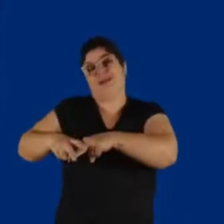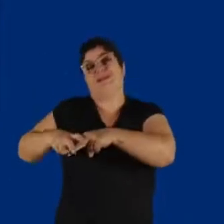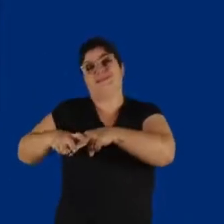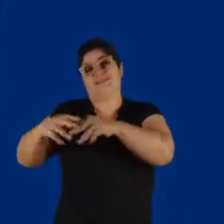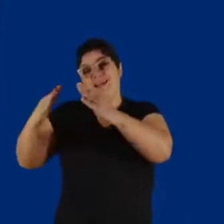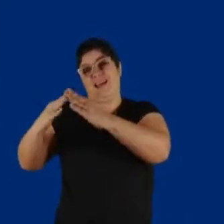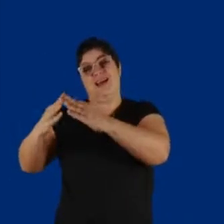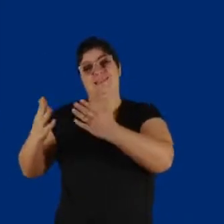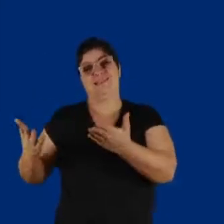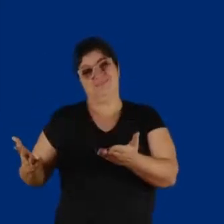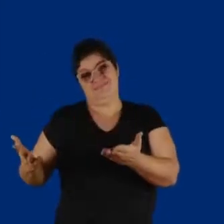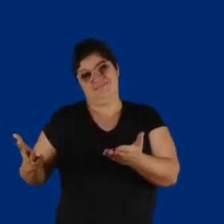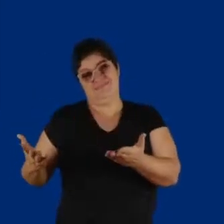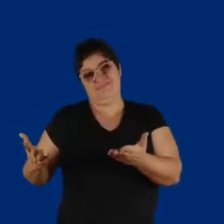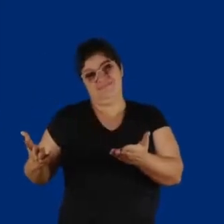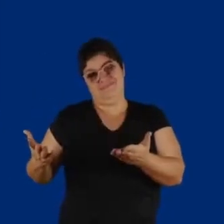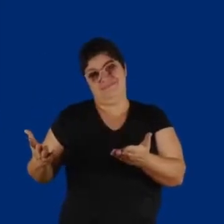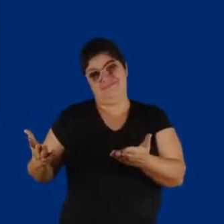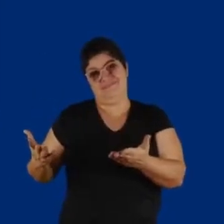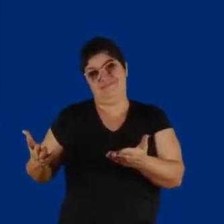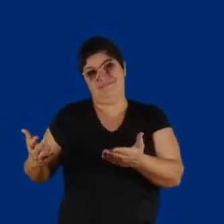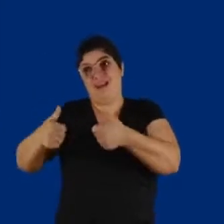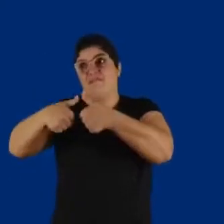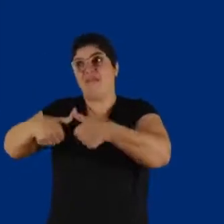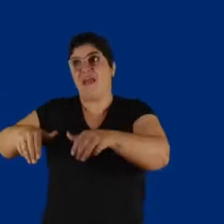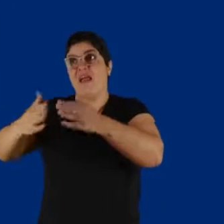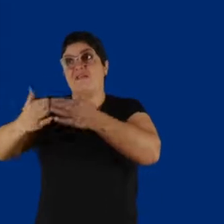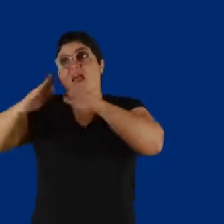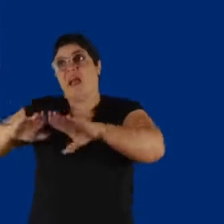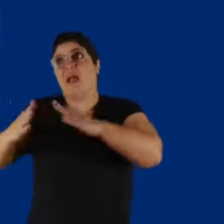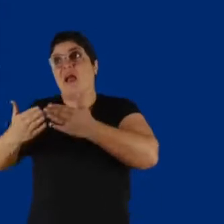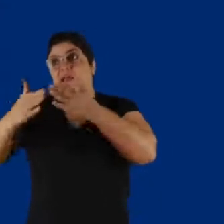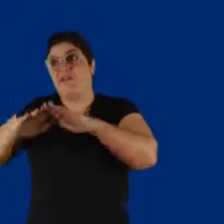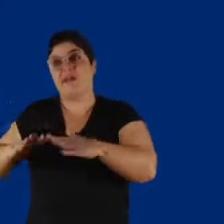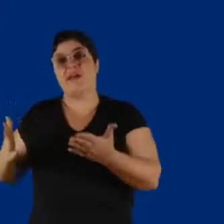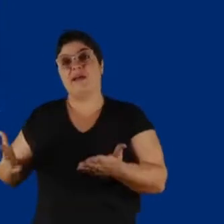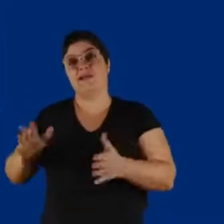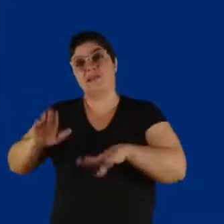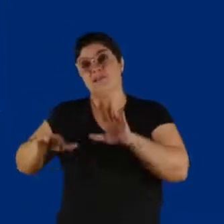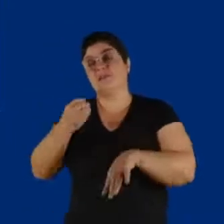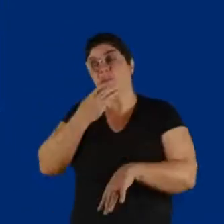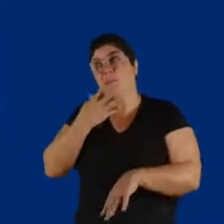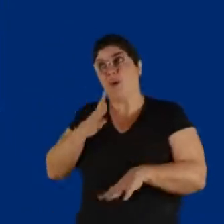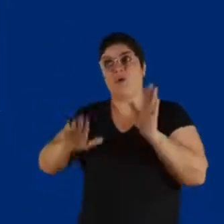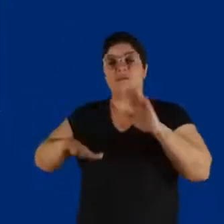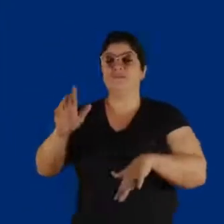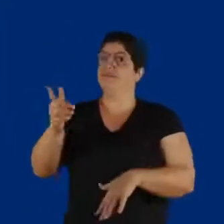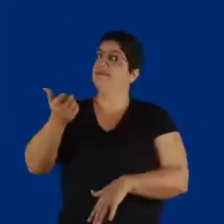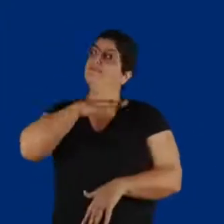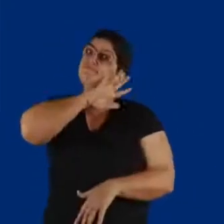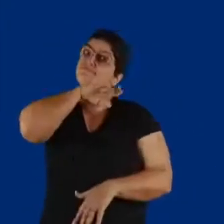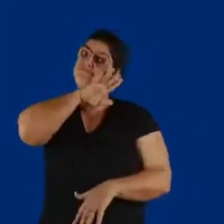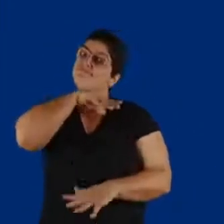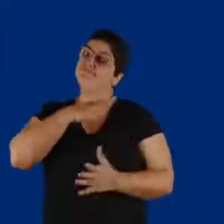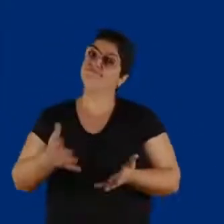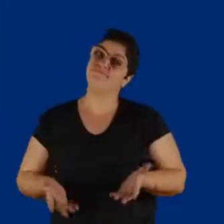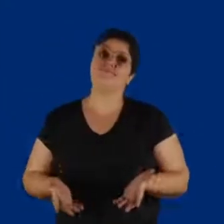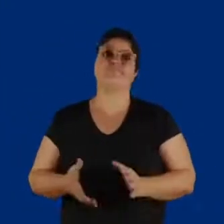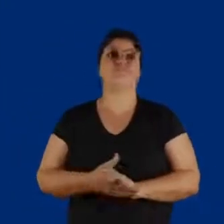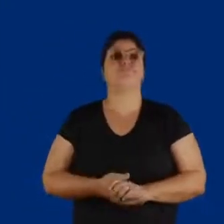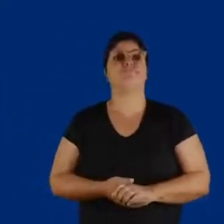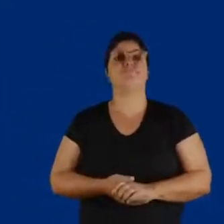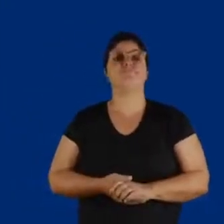Então... Tem muitas, muitas coisas que nós aprendemos por causa dessa